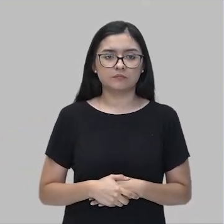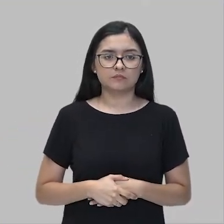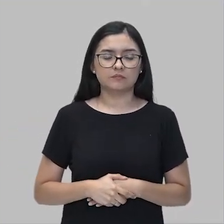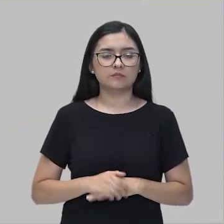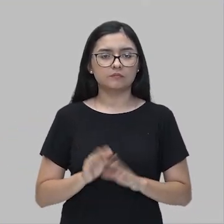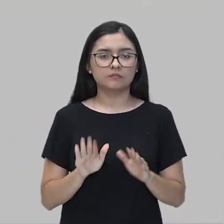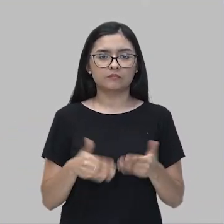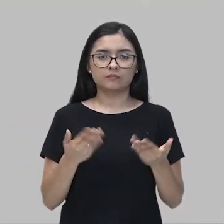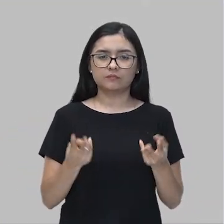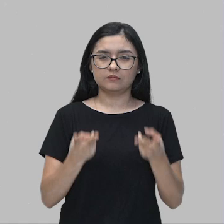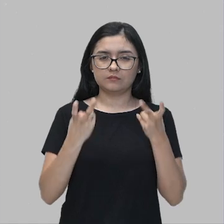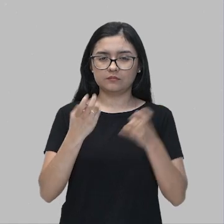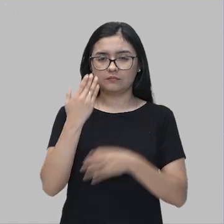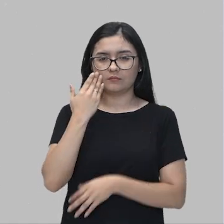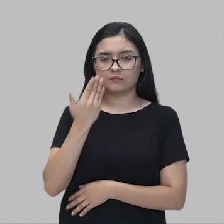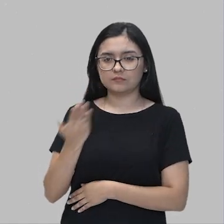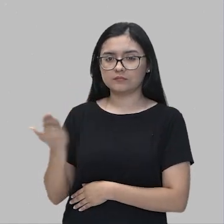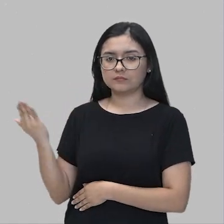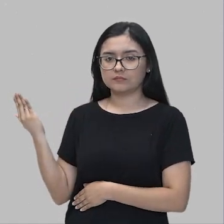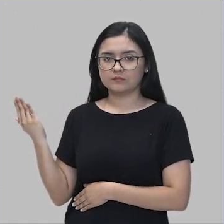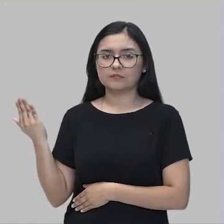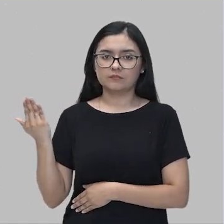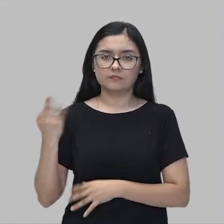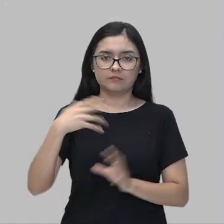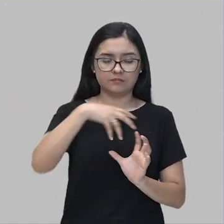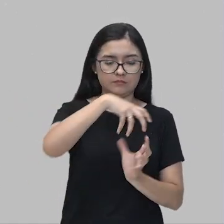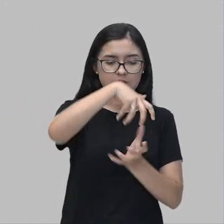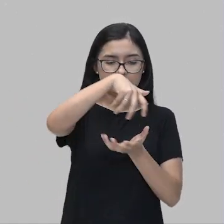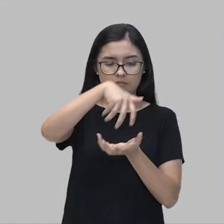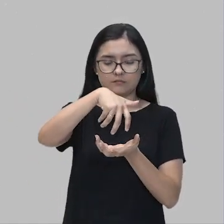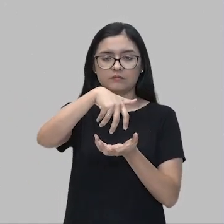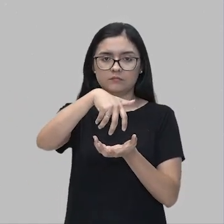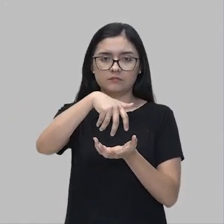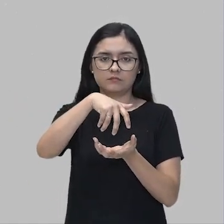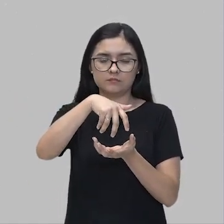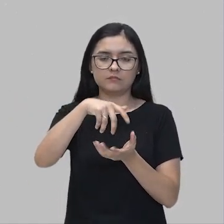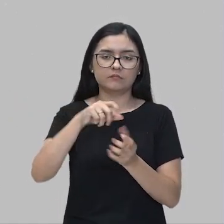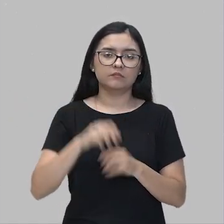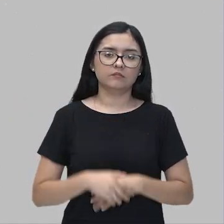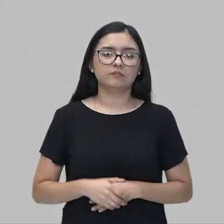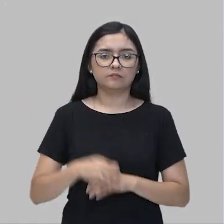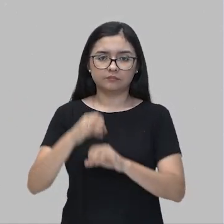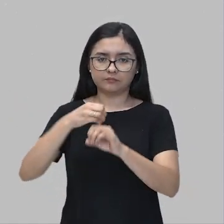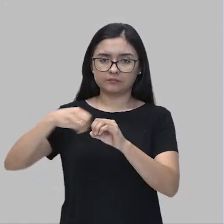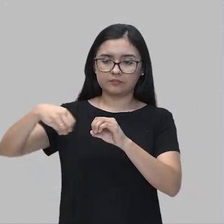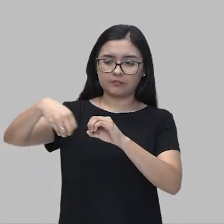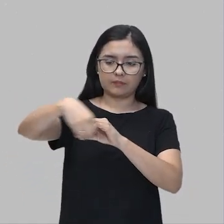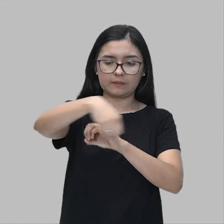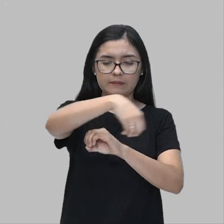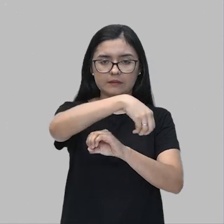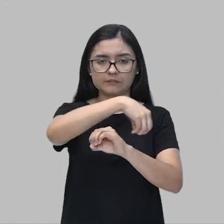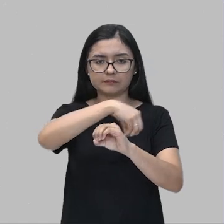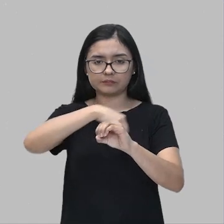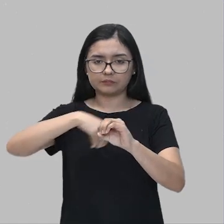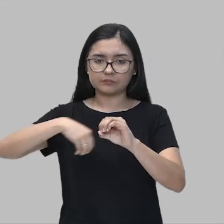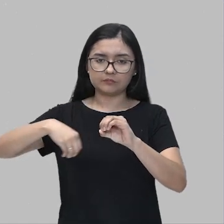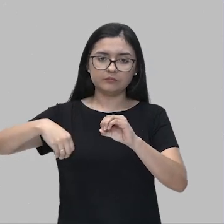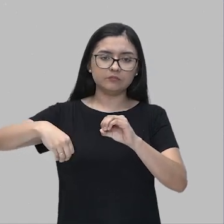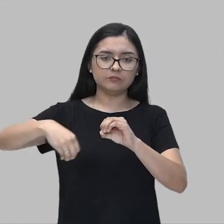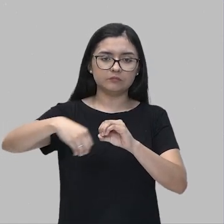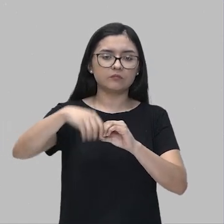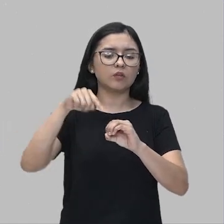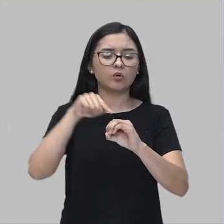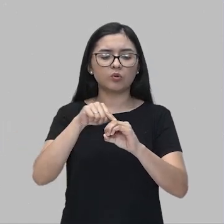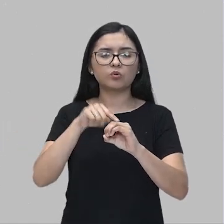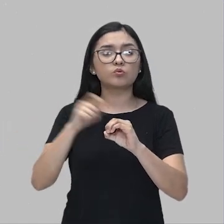Nós observamos aí a Terra fazendo o movimento de translação, fazendo o seu giro em torno